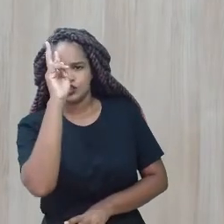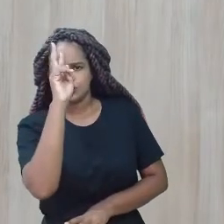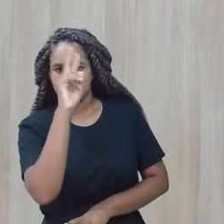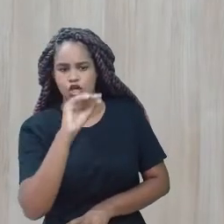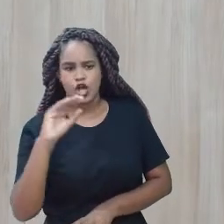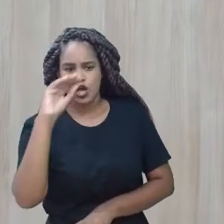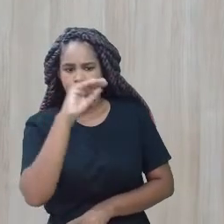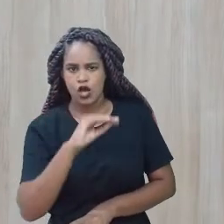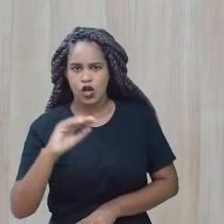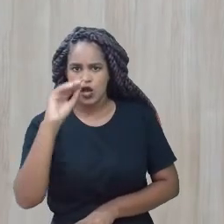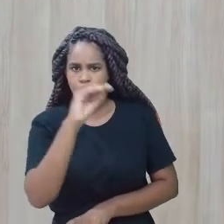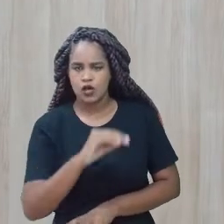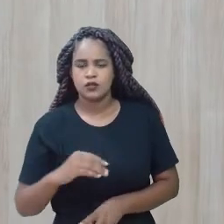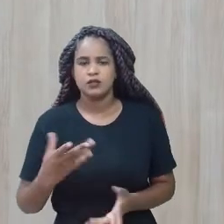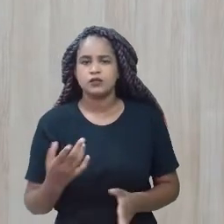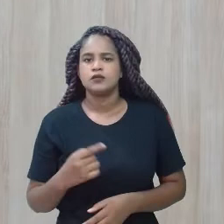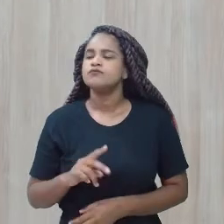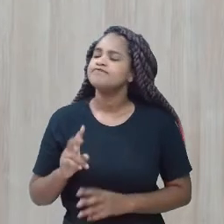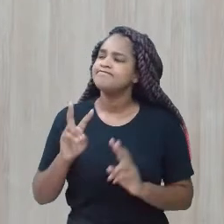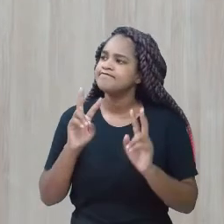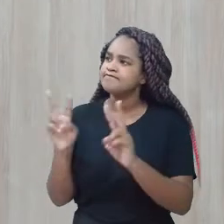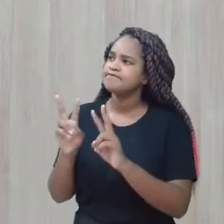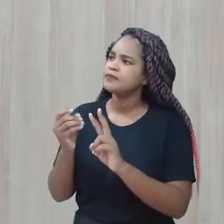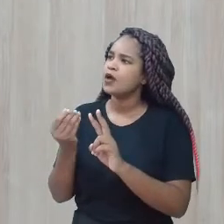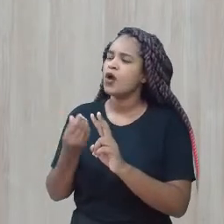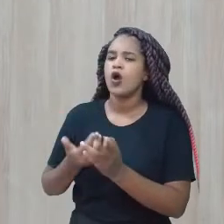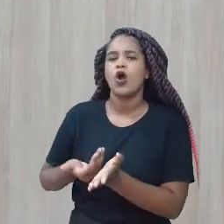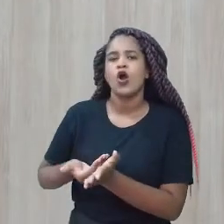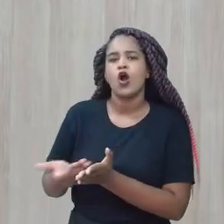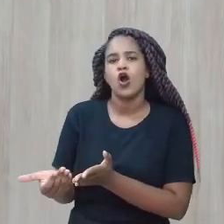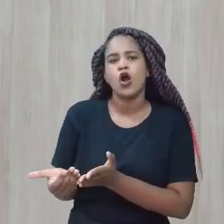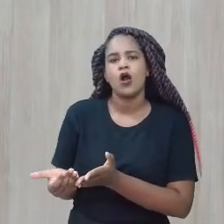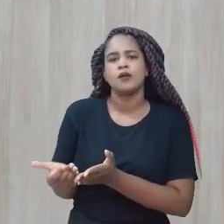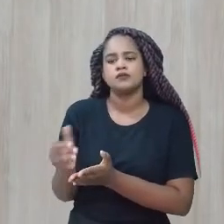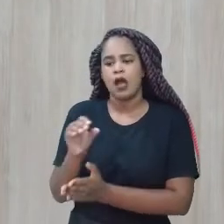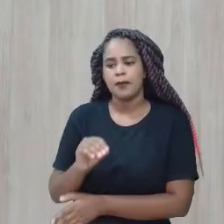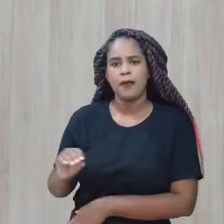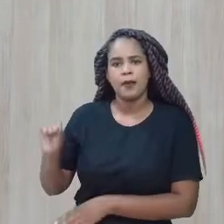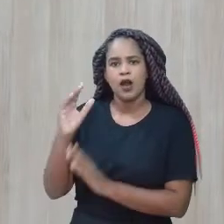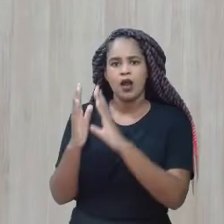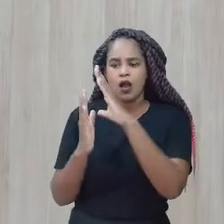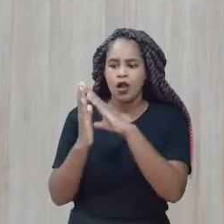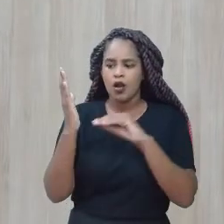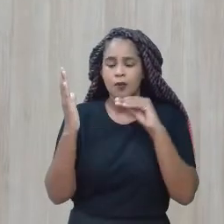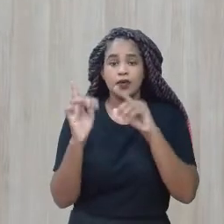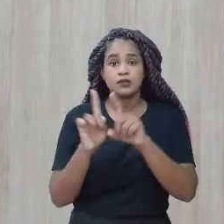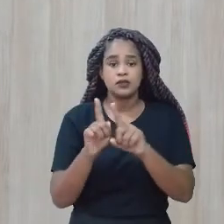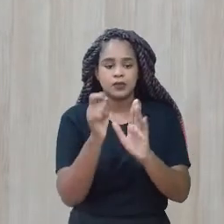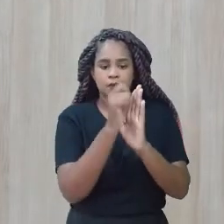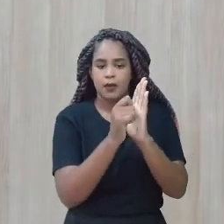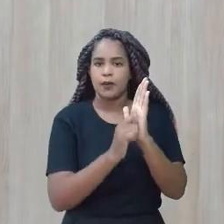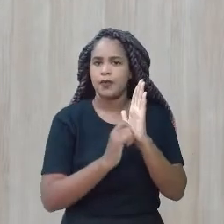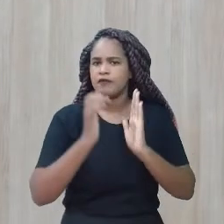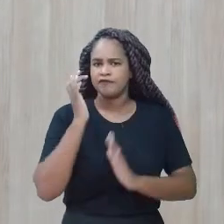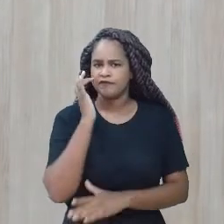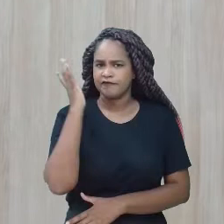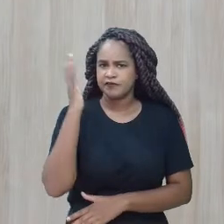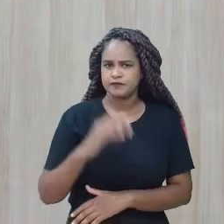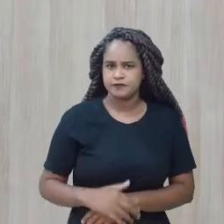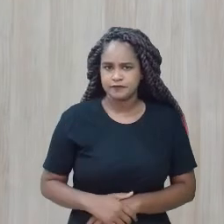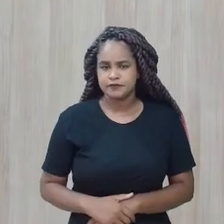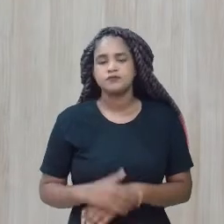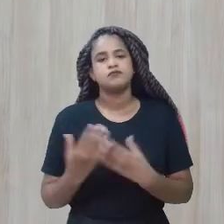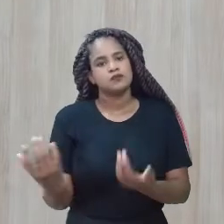histórias, narrado histórias, ele desenvolve a sua fala, ele desenvolve também a sua escrita com facilidade. E isso